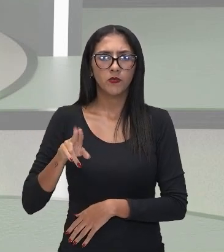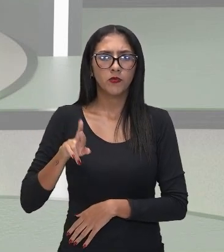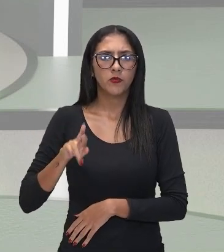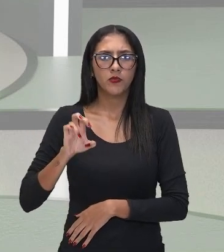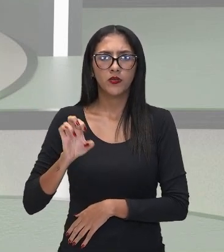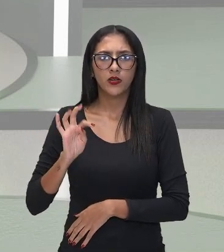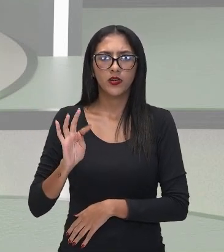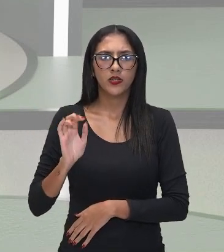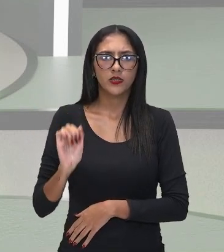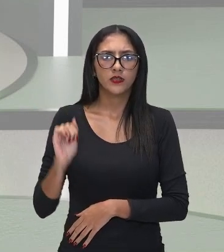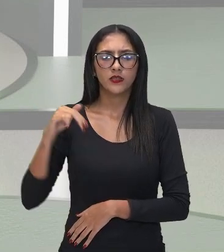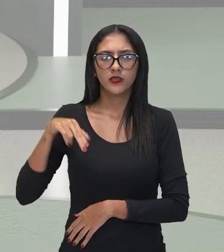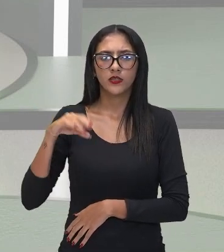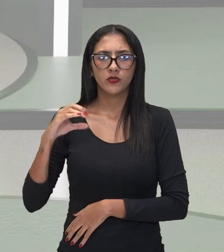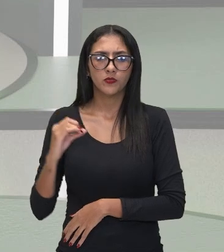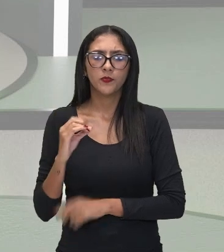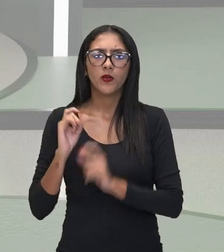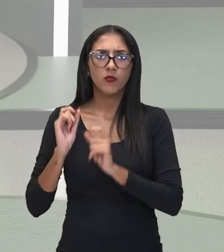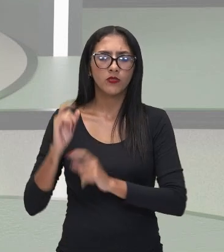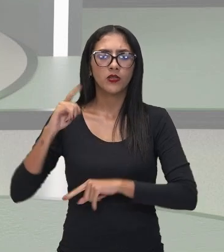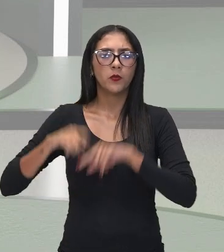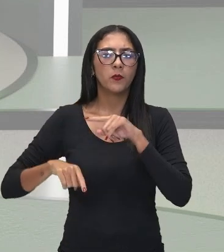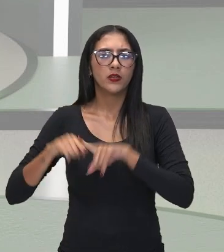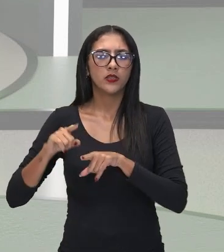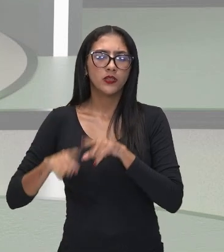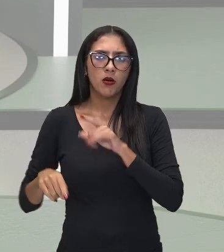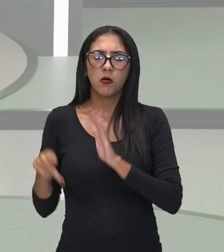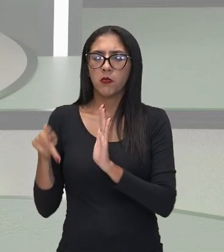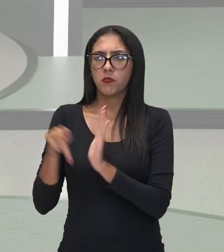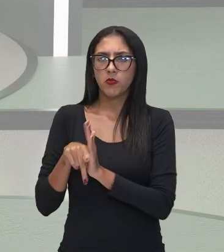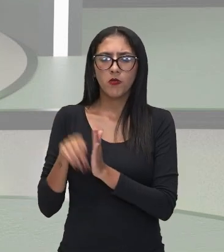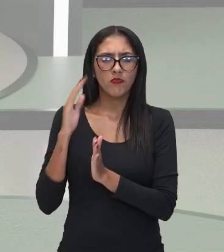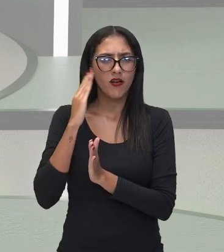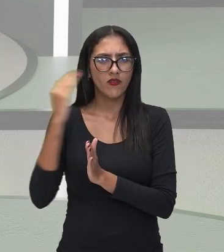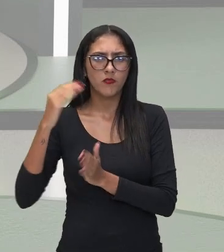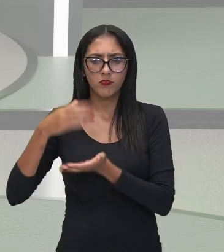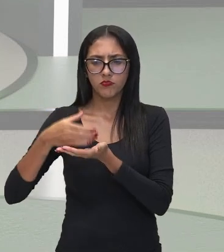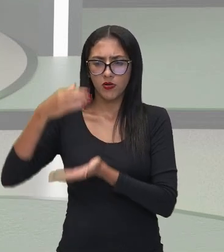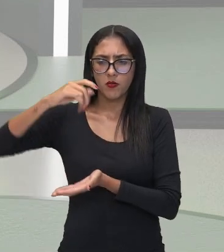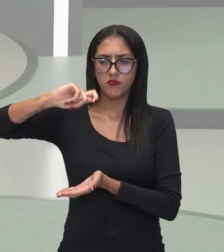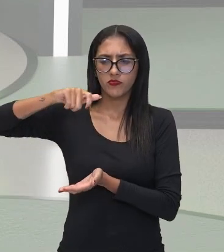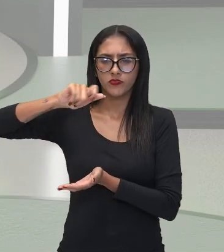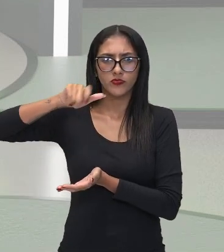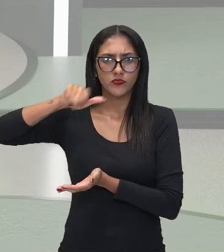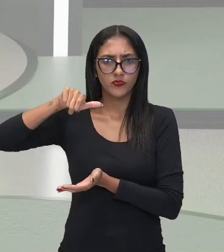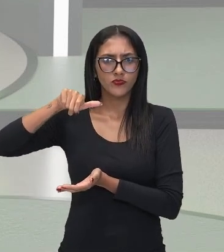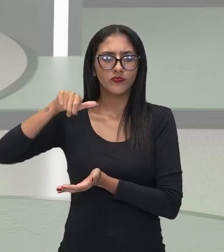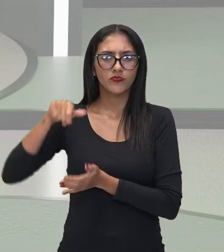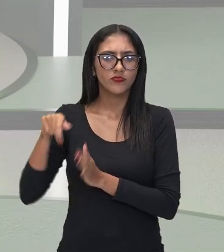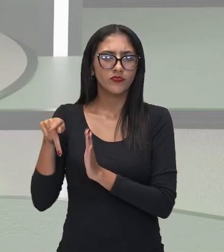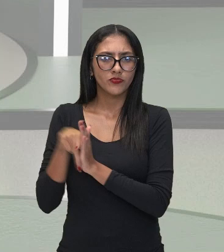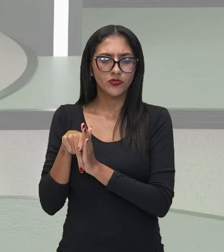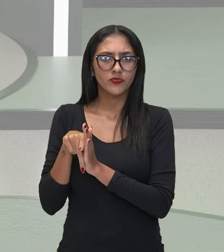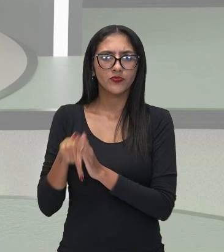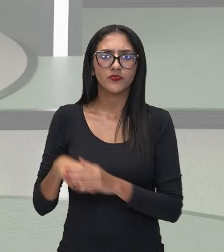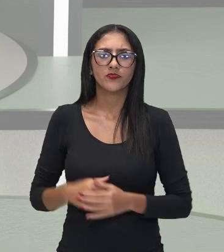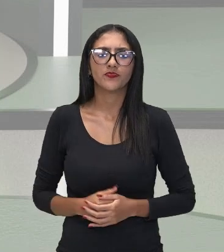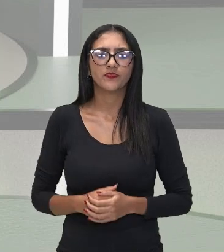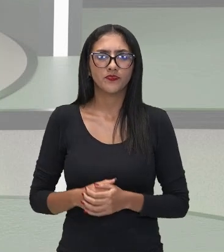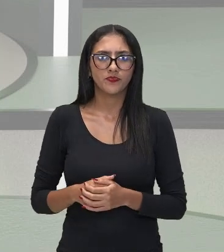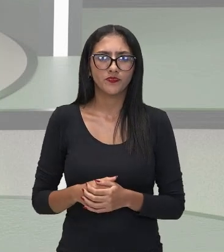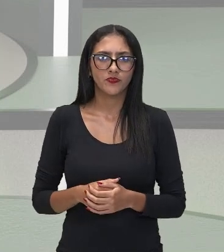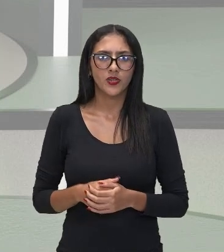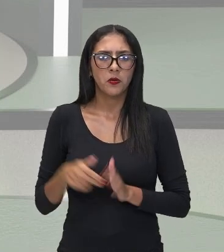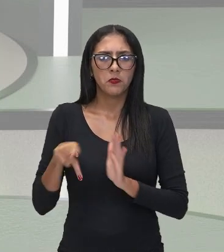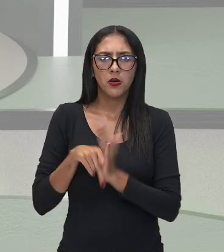que é o PET, que é um termoplástico muito popular, tá? Ele é encontrado geralmente em